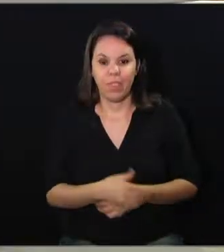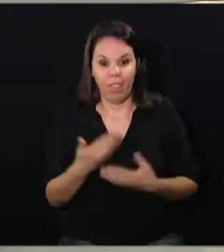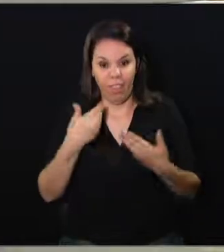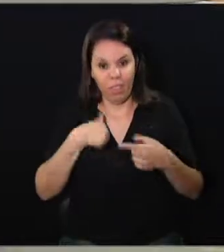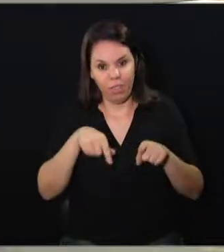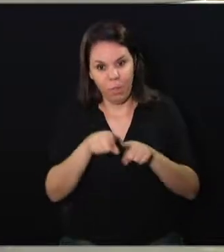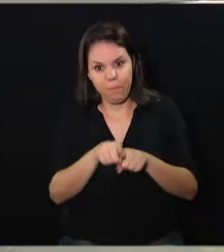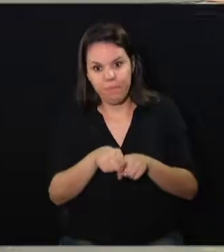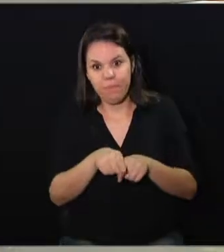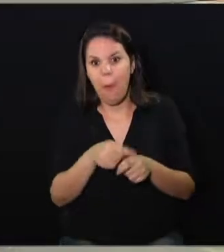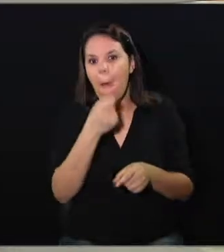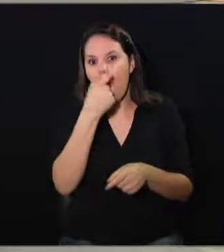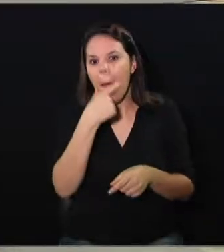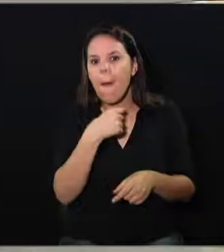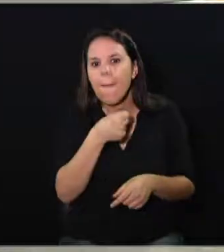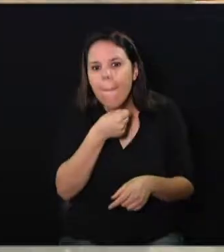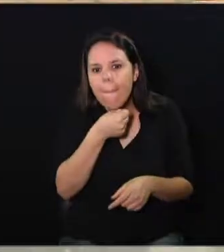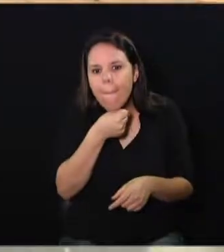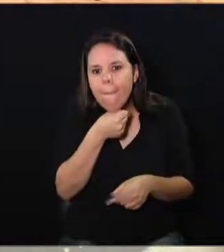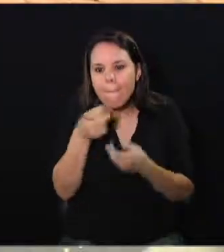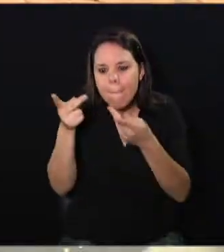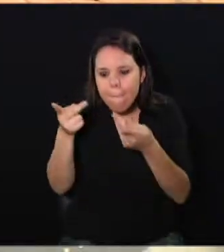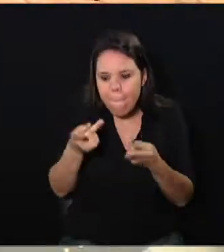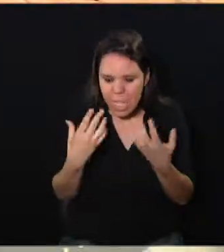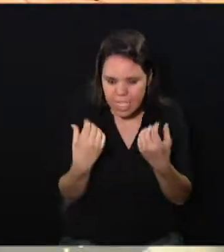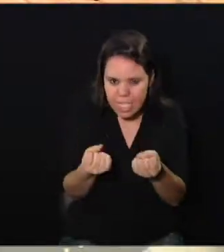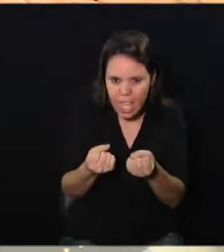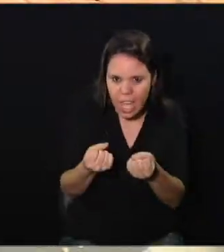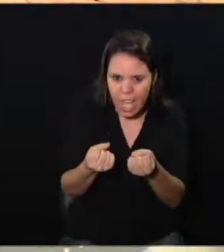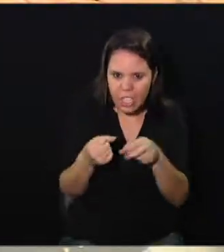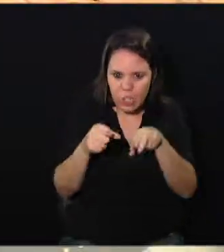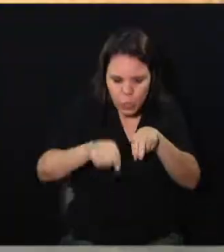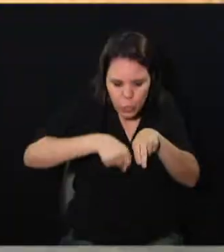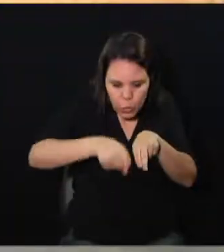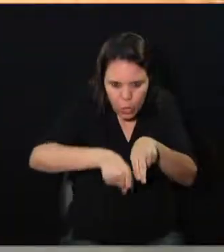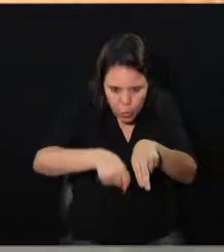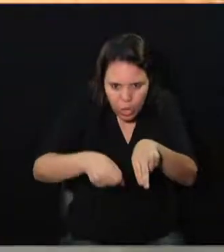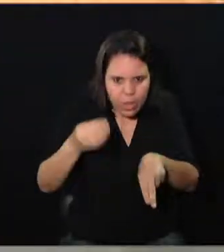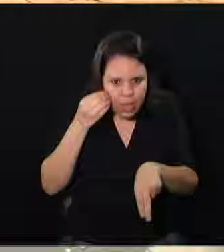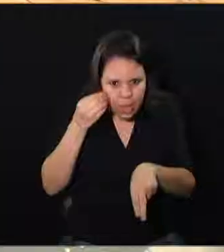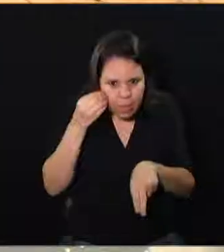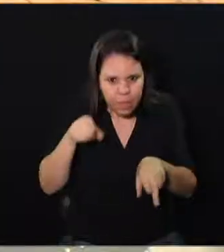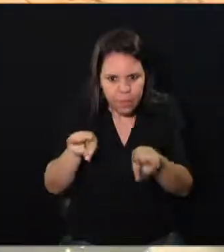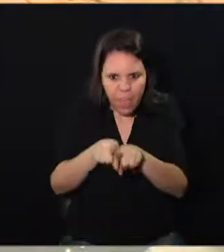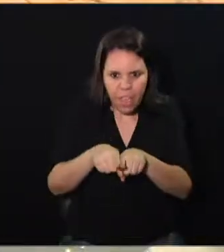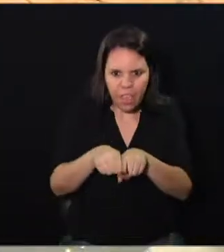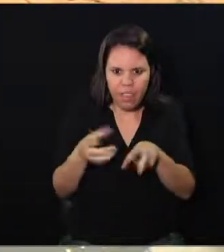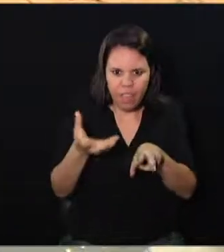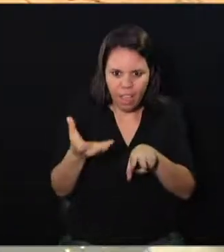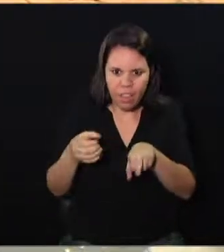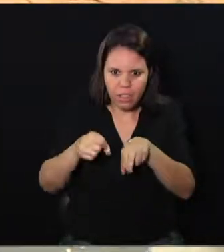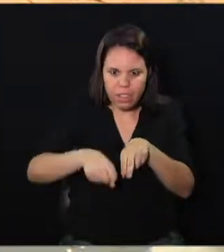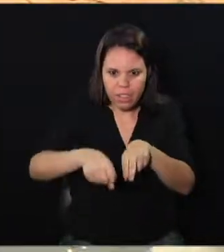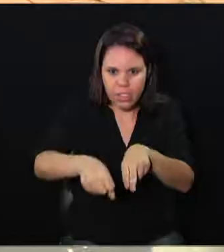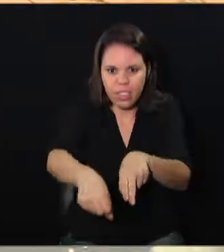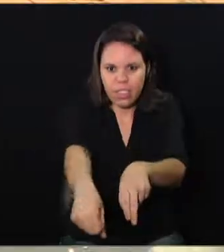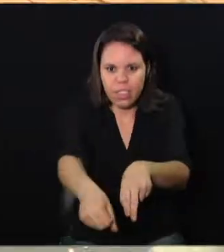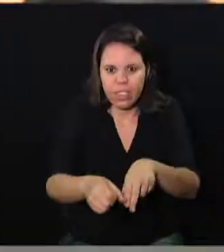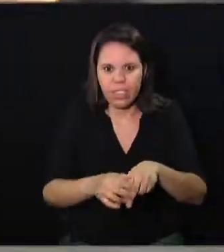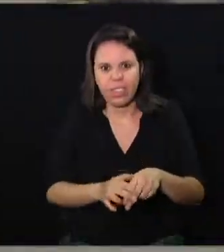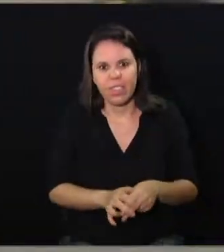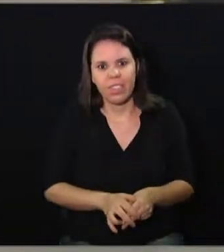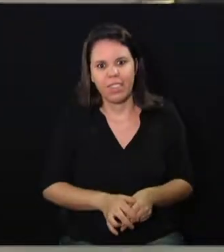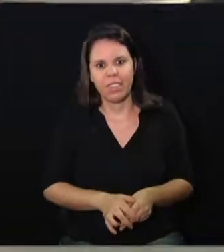convite dado é convite aceito. Então, bora pra cima da ladeira, que eu também quero descer no carrinho. Taca-lhe pau nesse